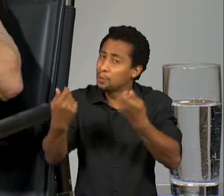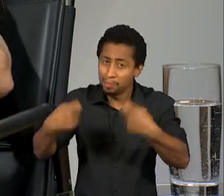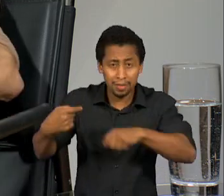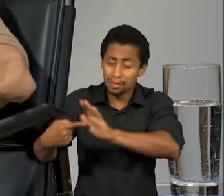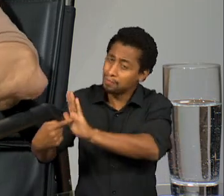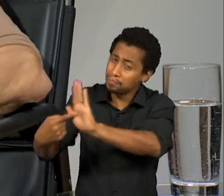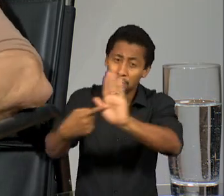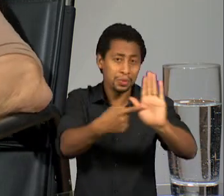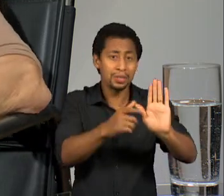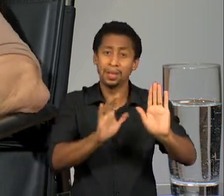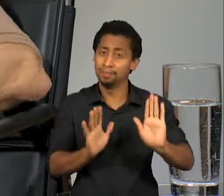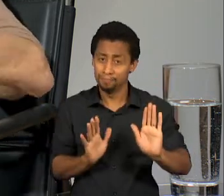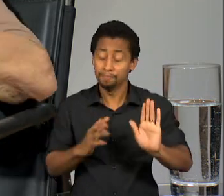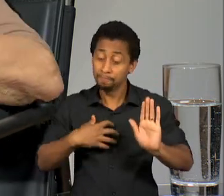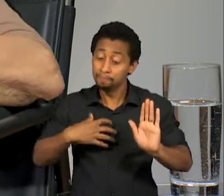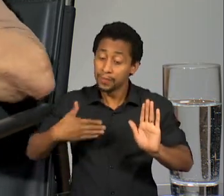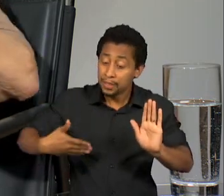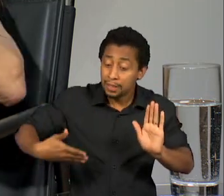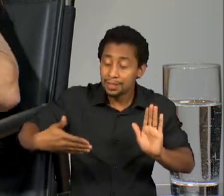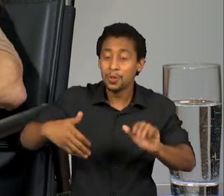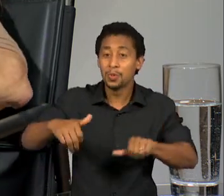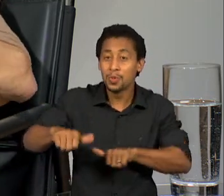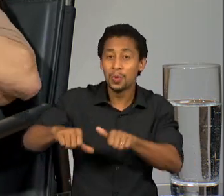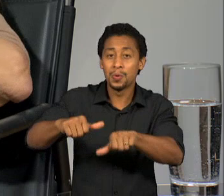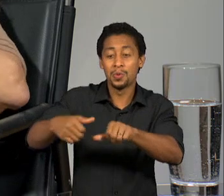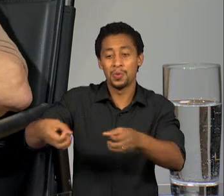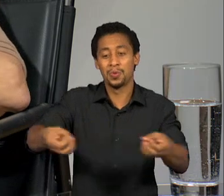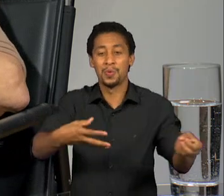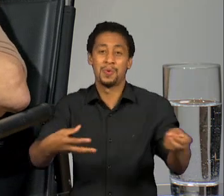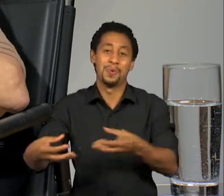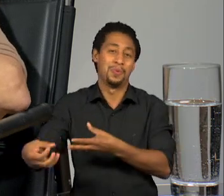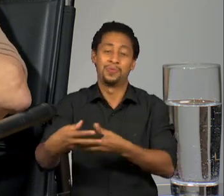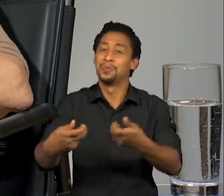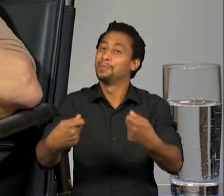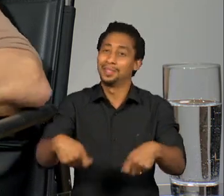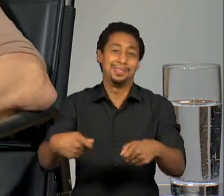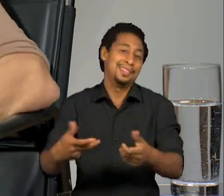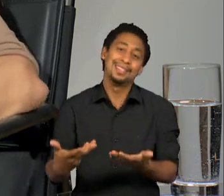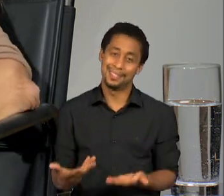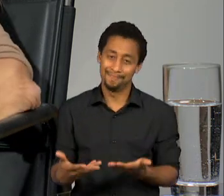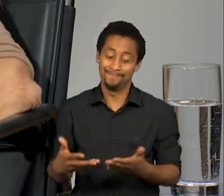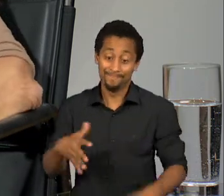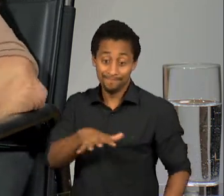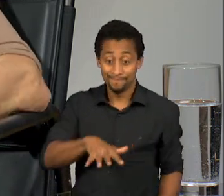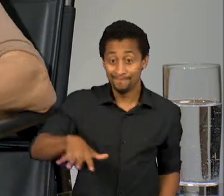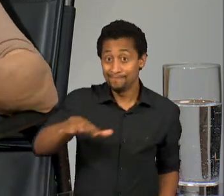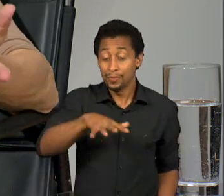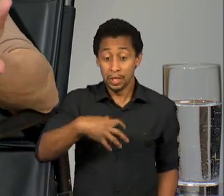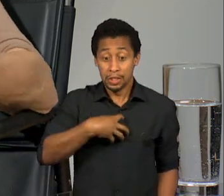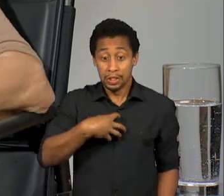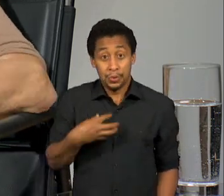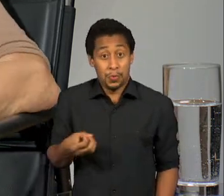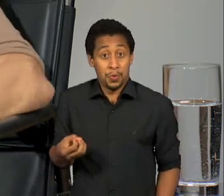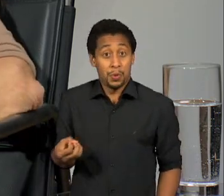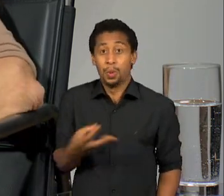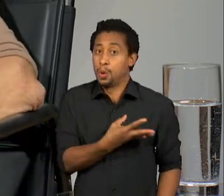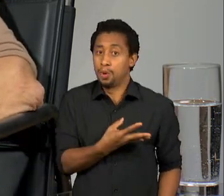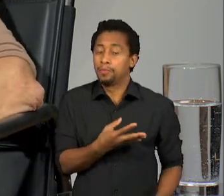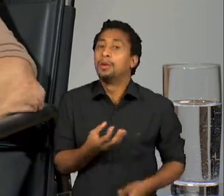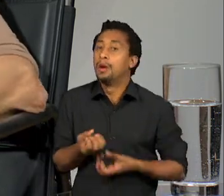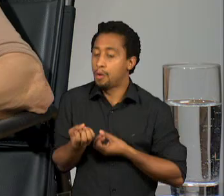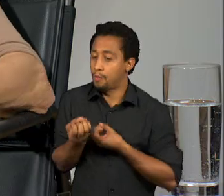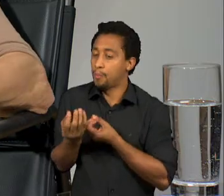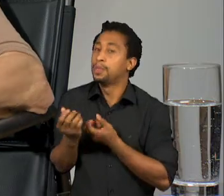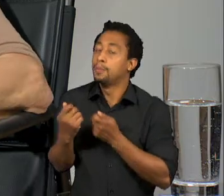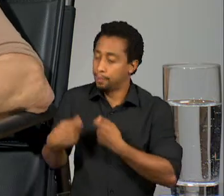renovação. Ela tem que se encontrar nesse novo meio. E porque, sem dúvida nenhuma, é